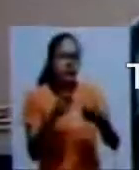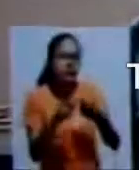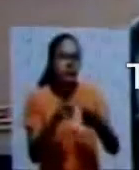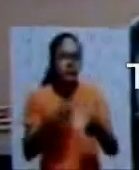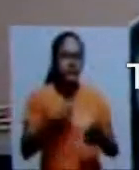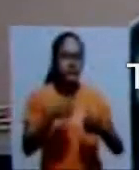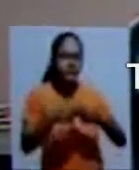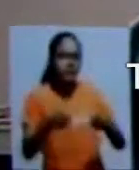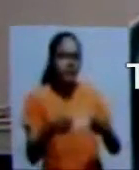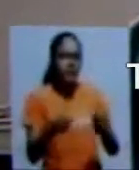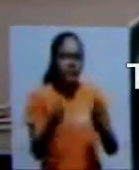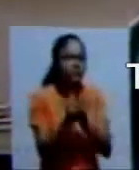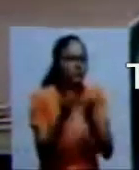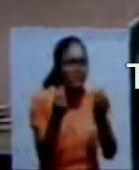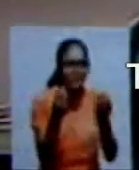Não passava dor.